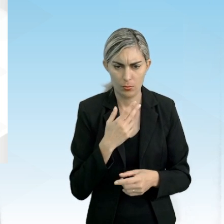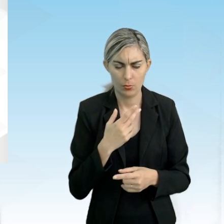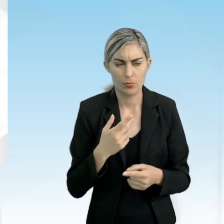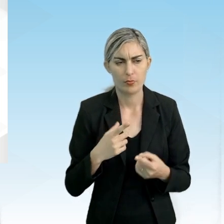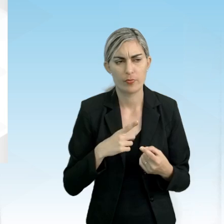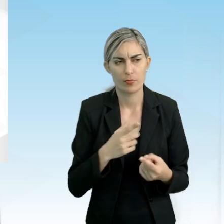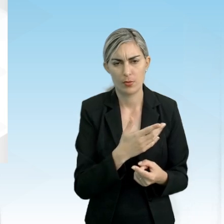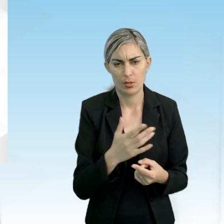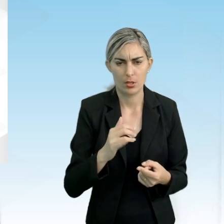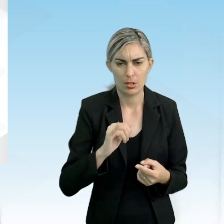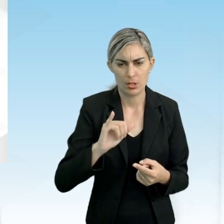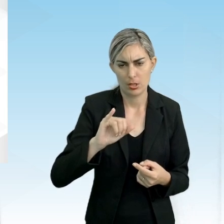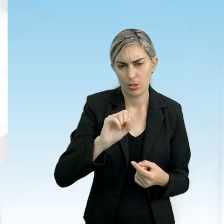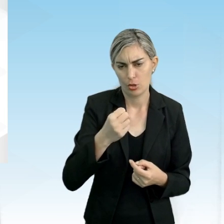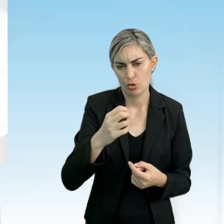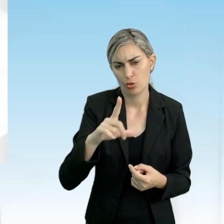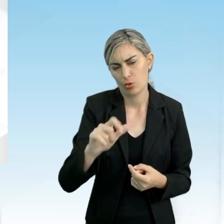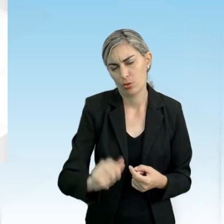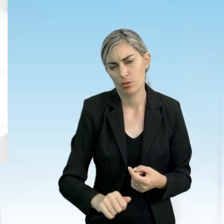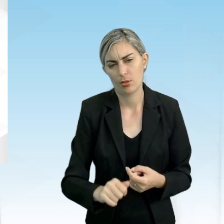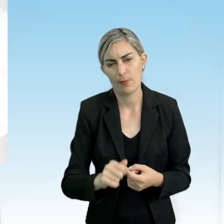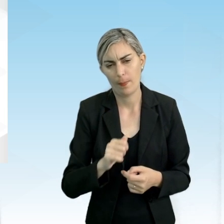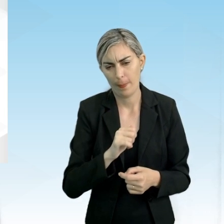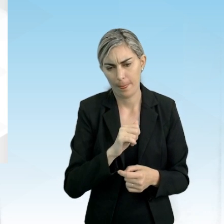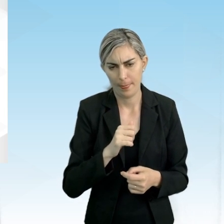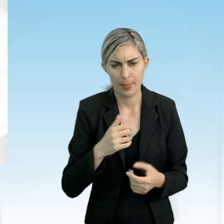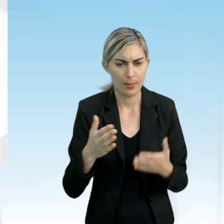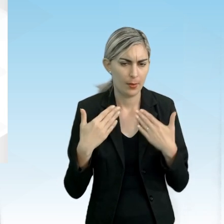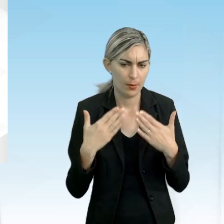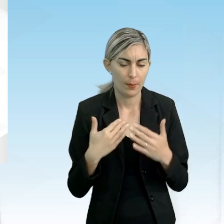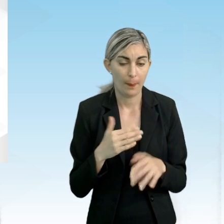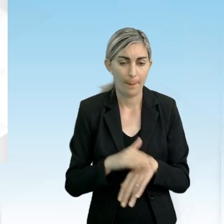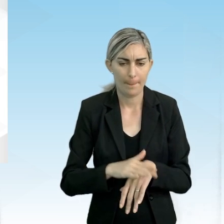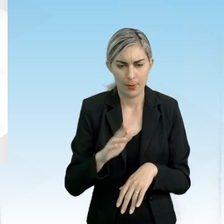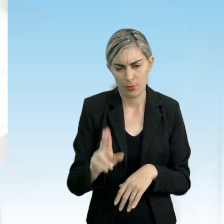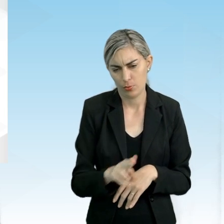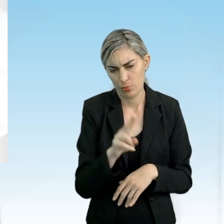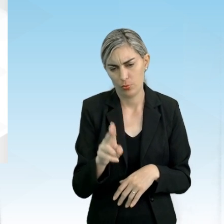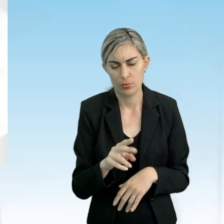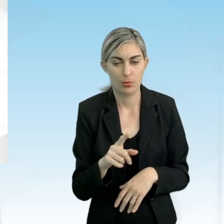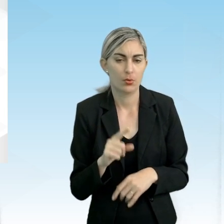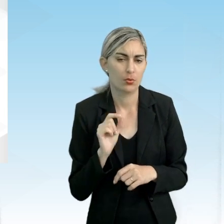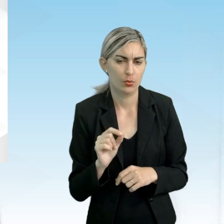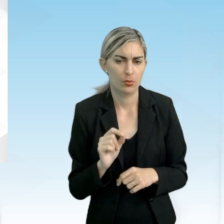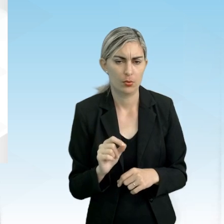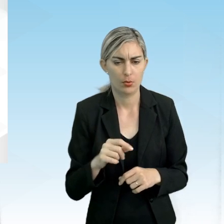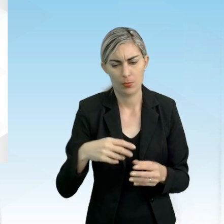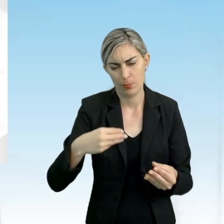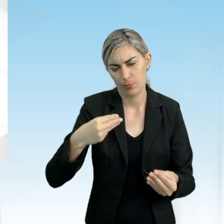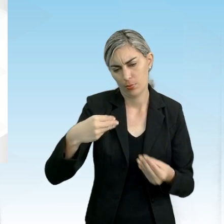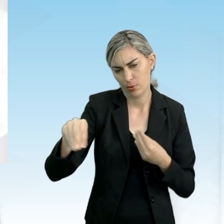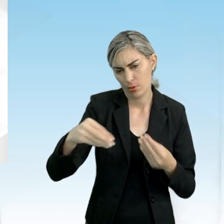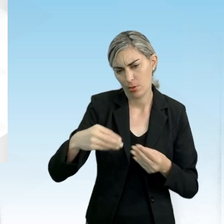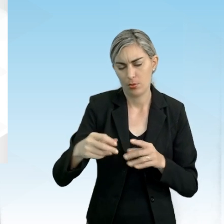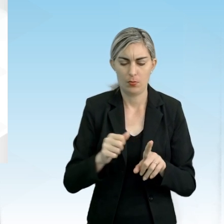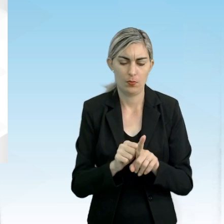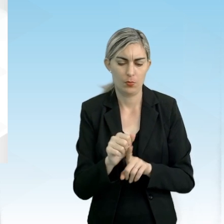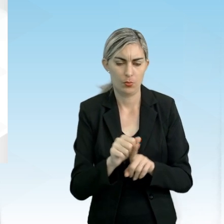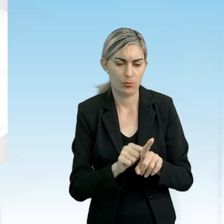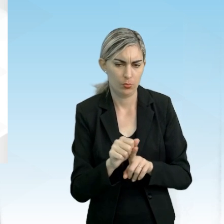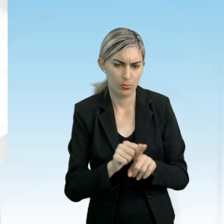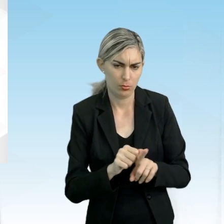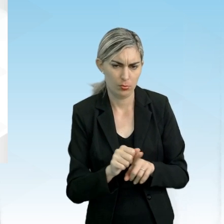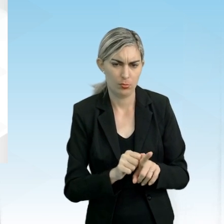térmico isola a passagem do calor os mais utilizados são plásticos raças